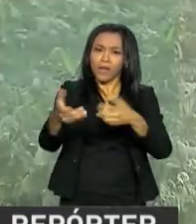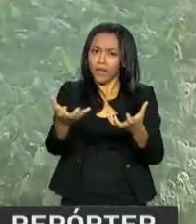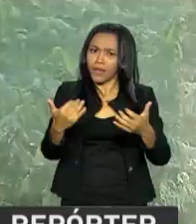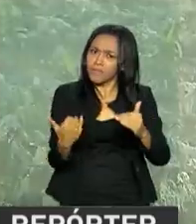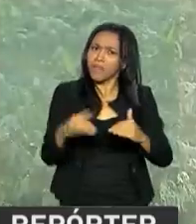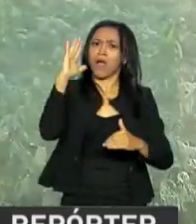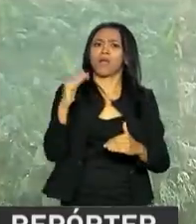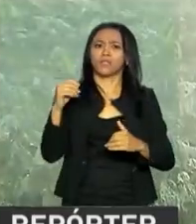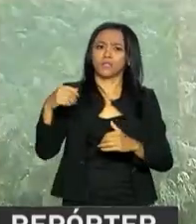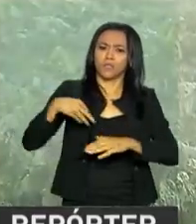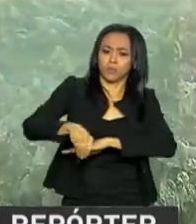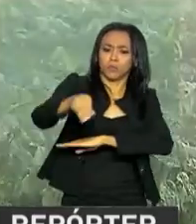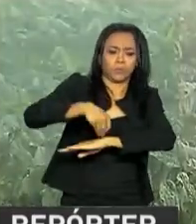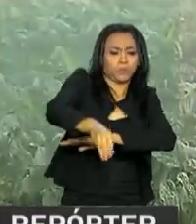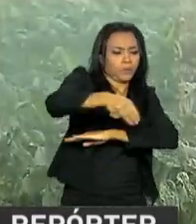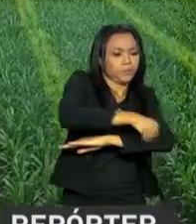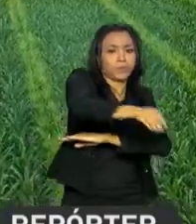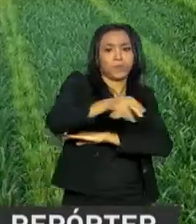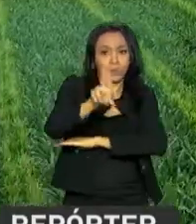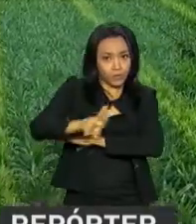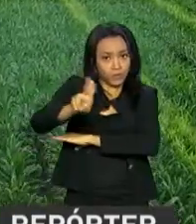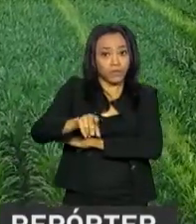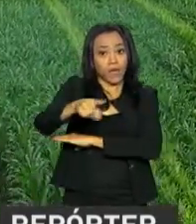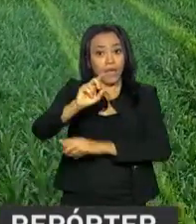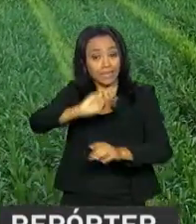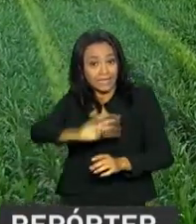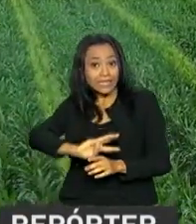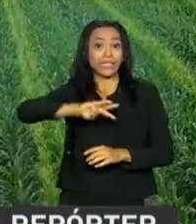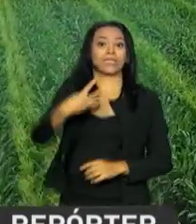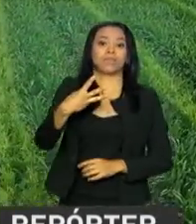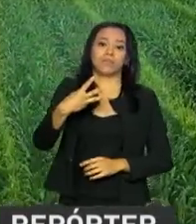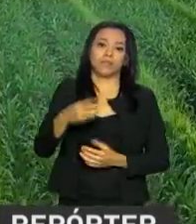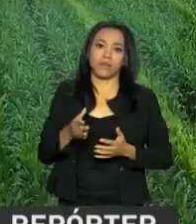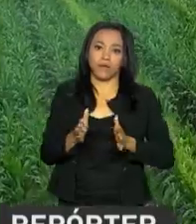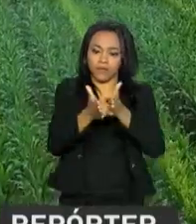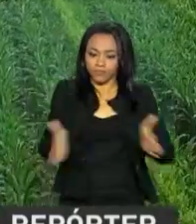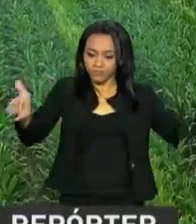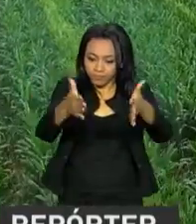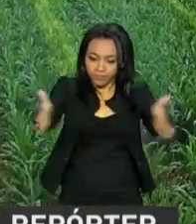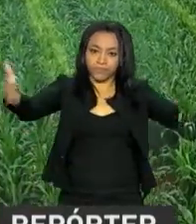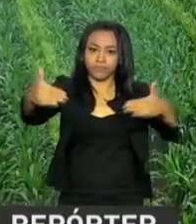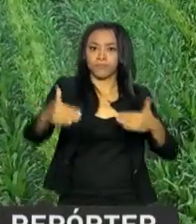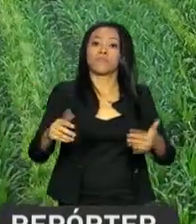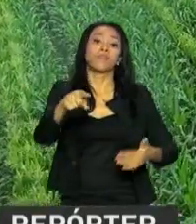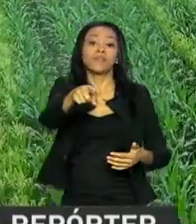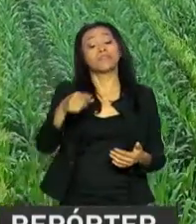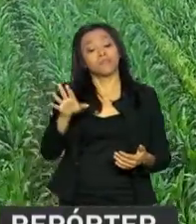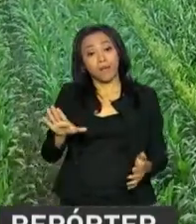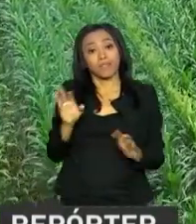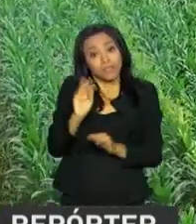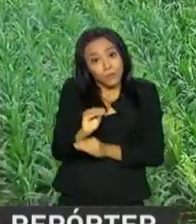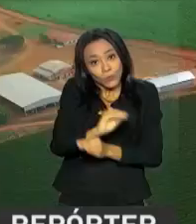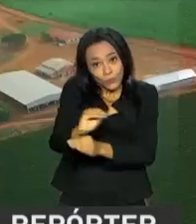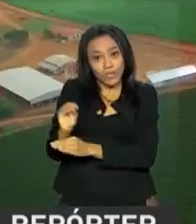mais usando a irrigação a estimativa é triplicar a área mas isso de forma sustentável e com o uso de